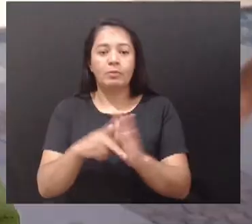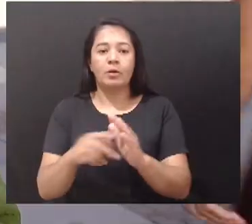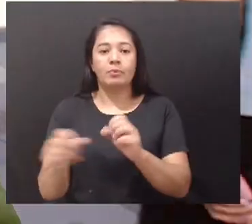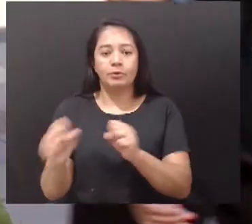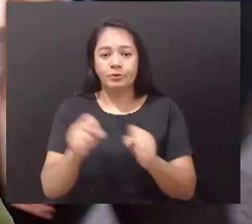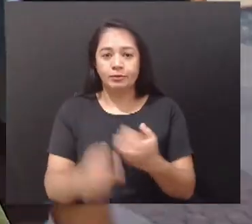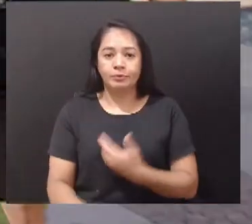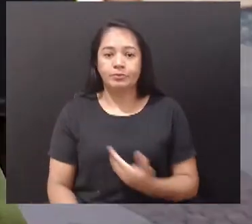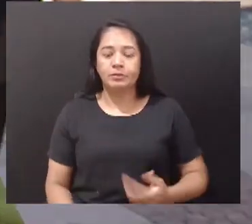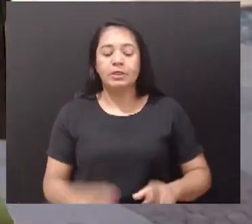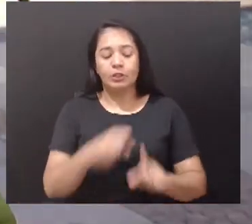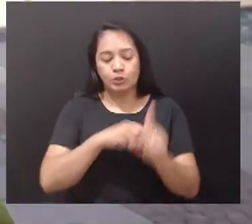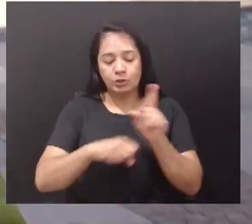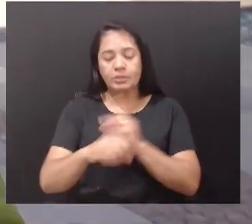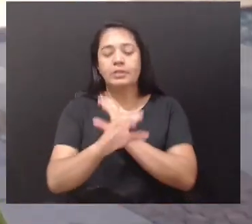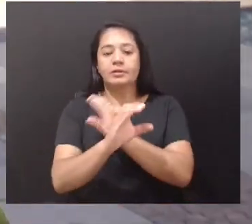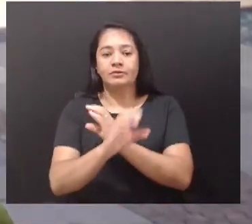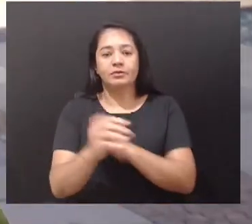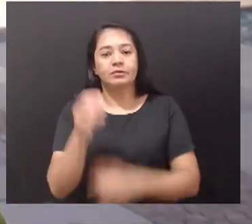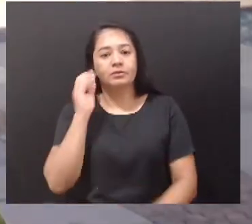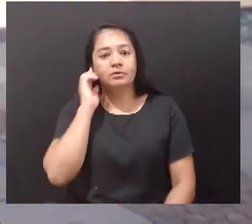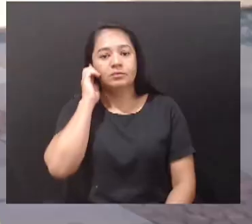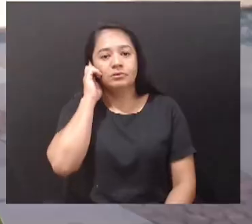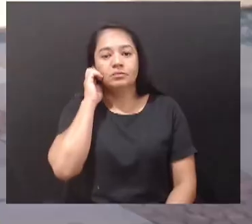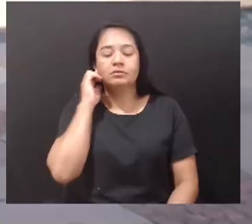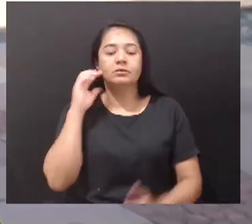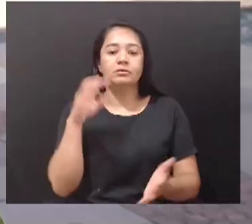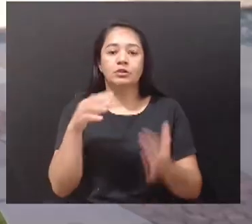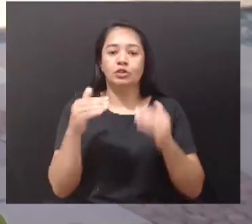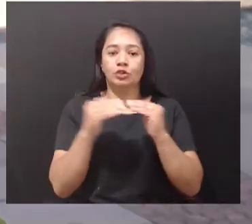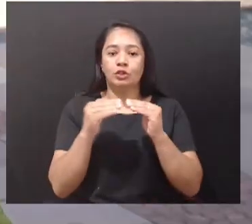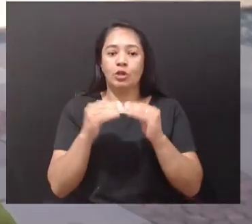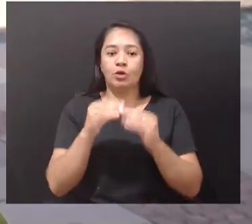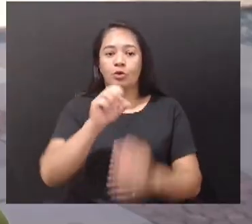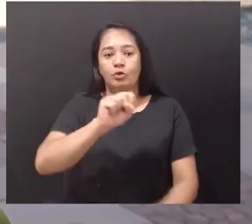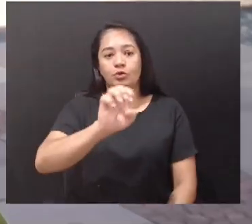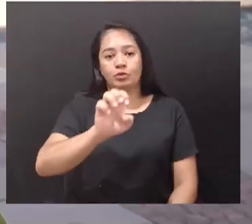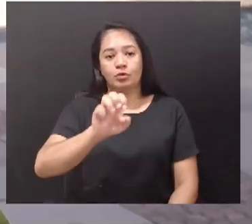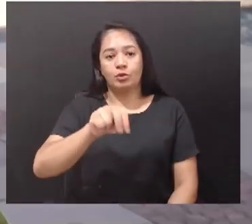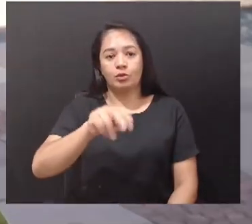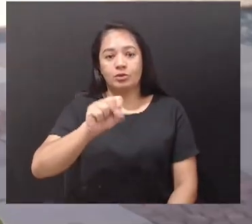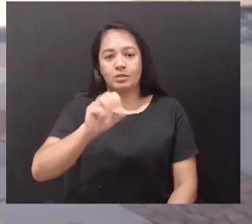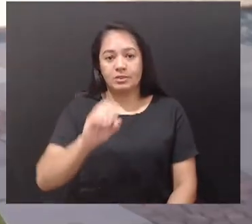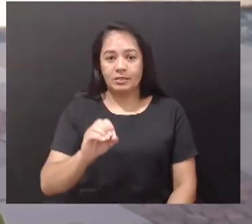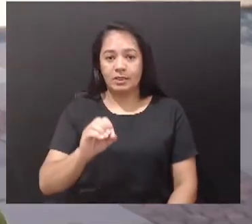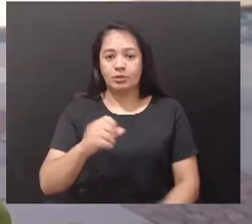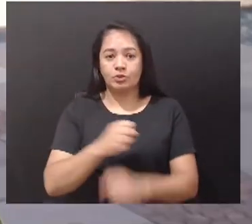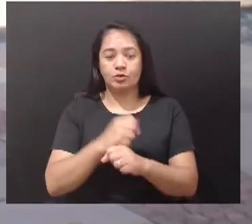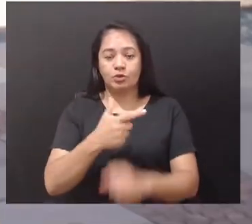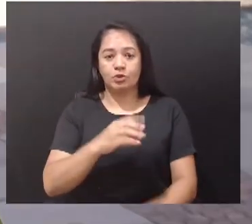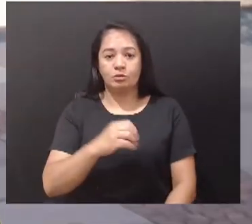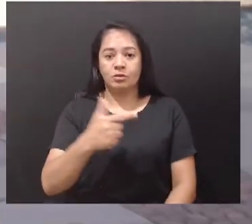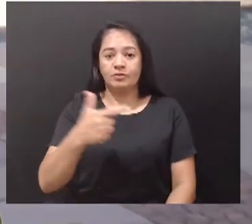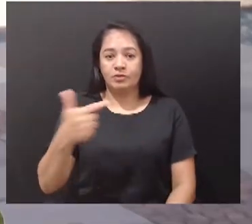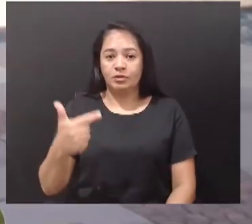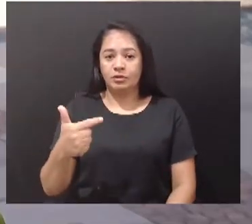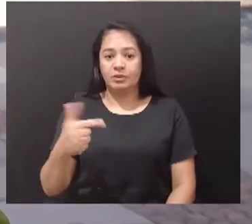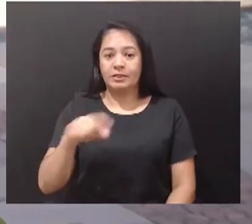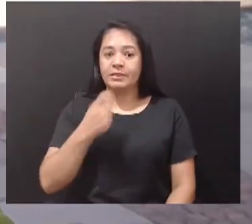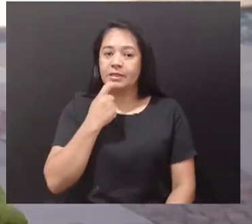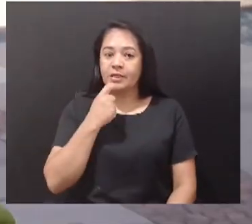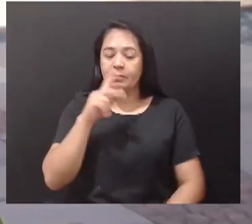civil. De acordo com o censo de 2022, a população autodeclarada afrodescendente em Campinas